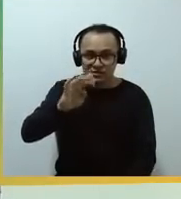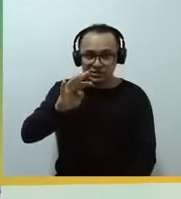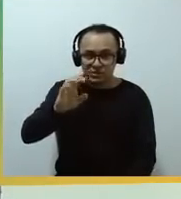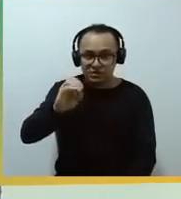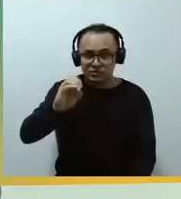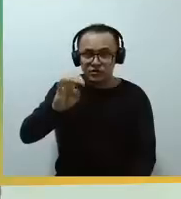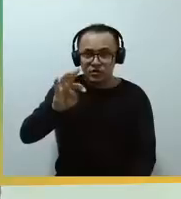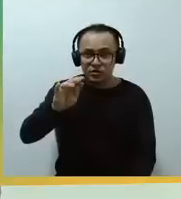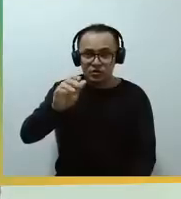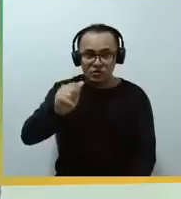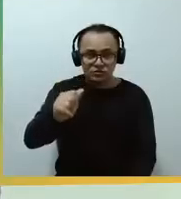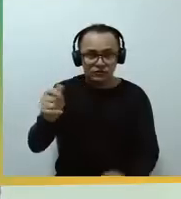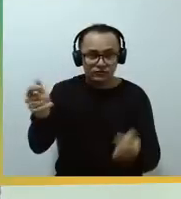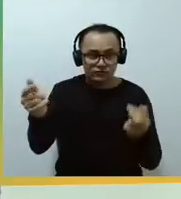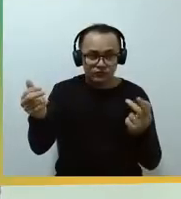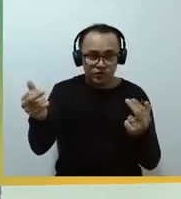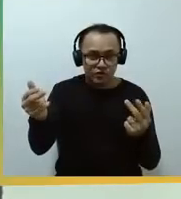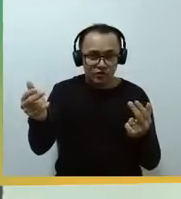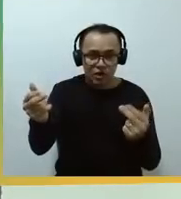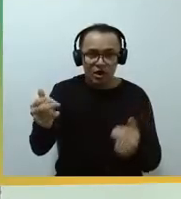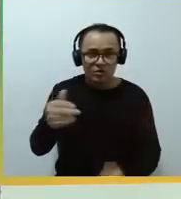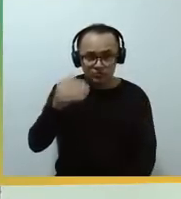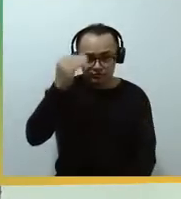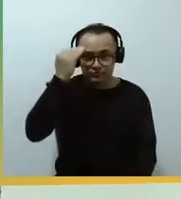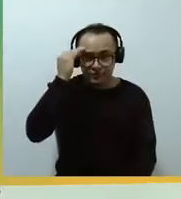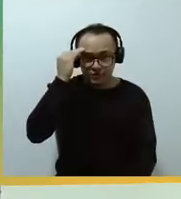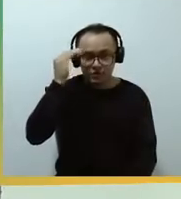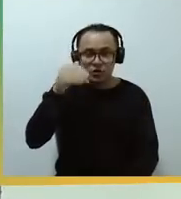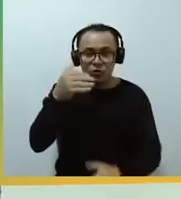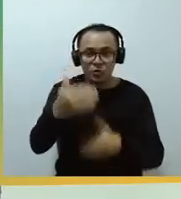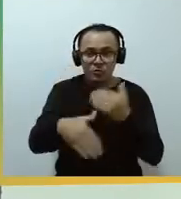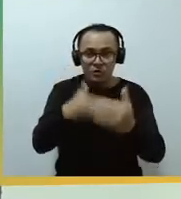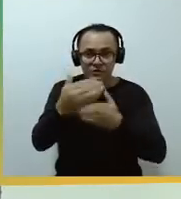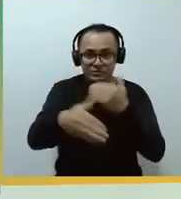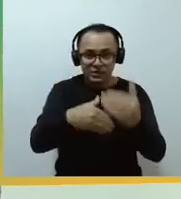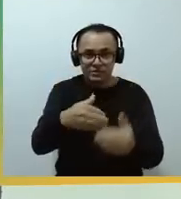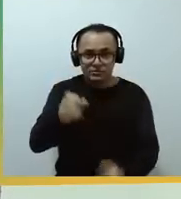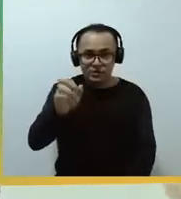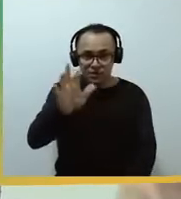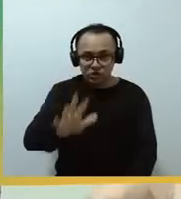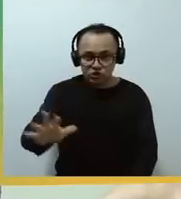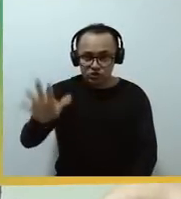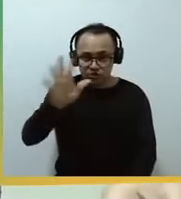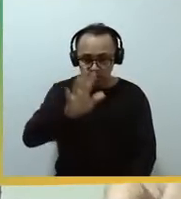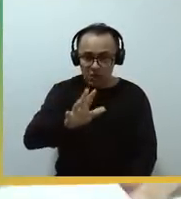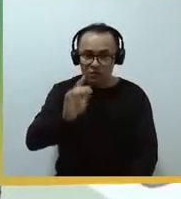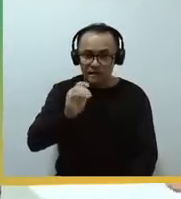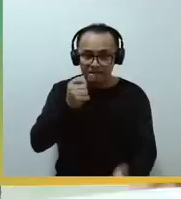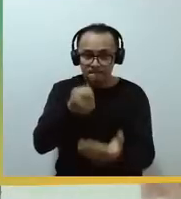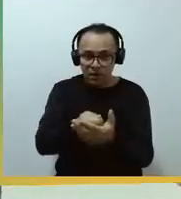pensamos que isso poderia ser um processo regional, desde que eles pagassem, isso está claro, para a prefeitura.